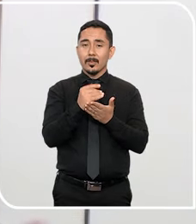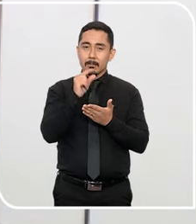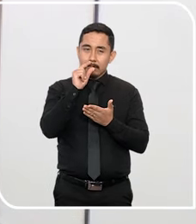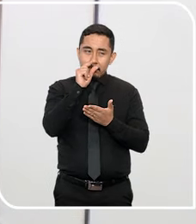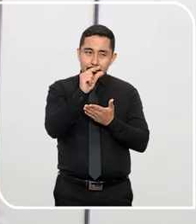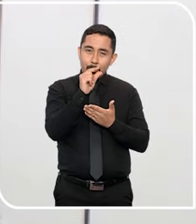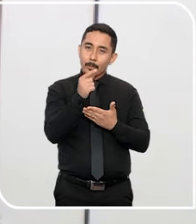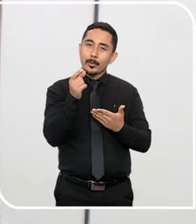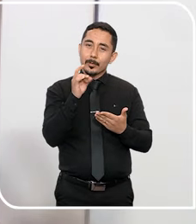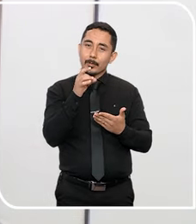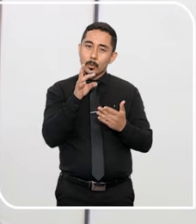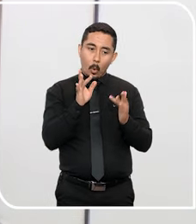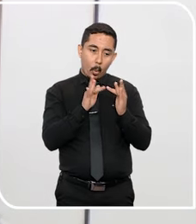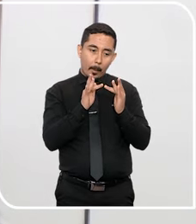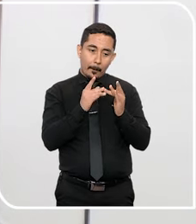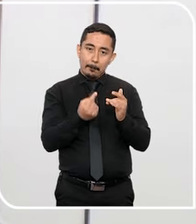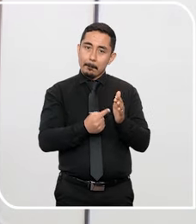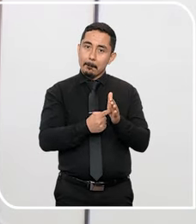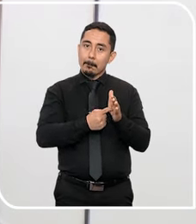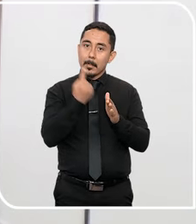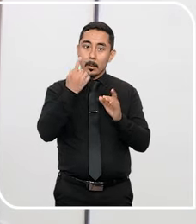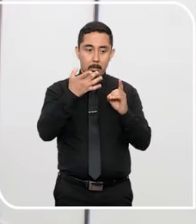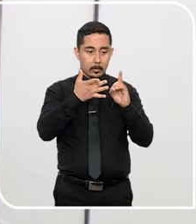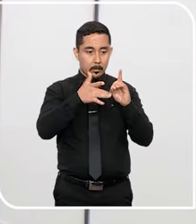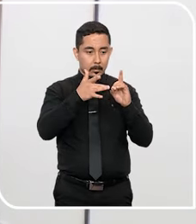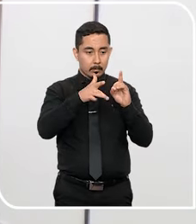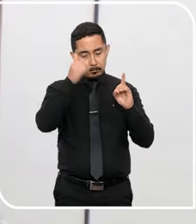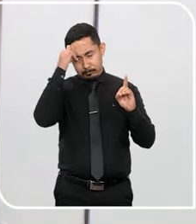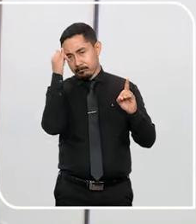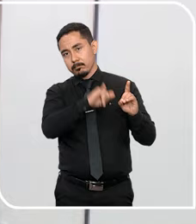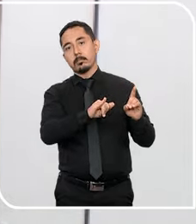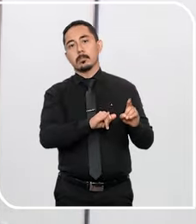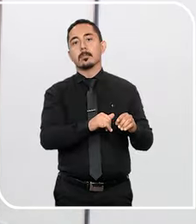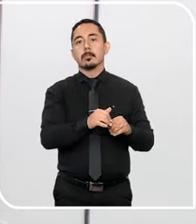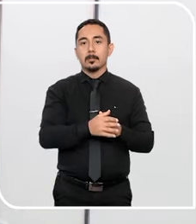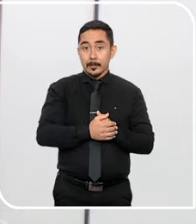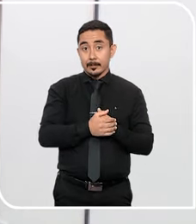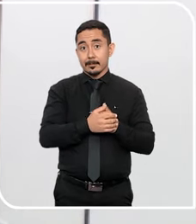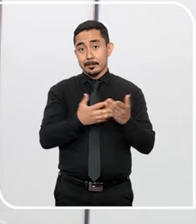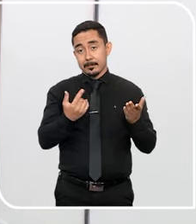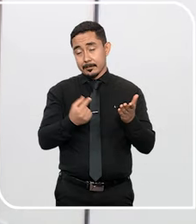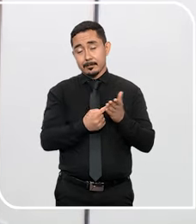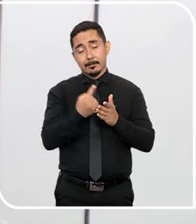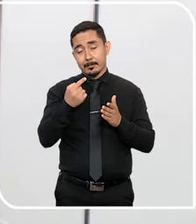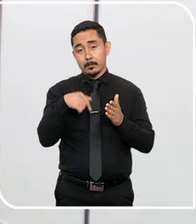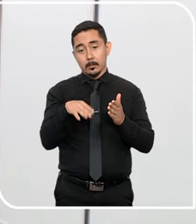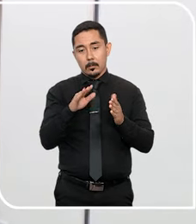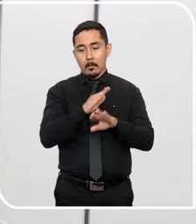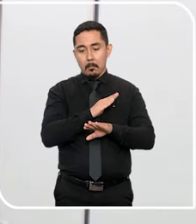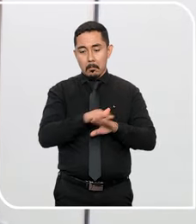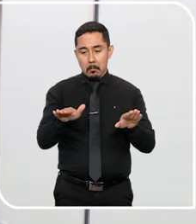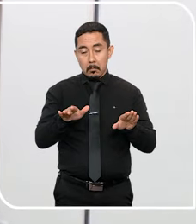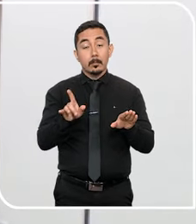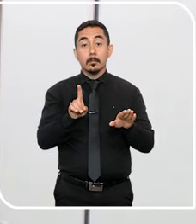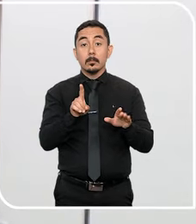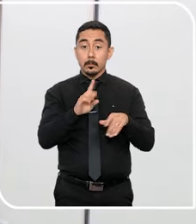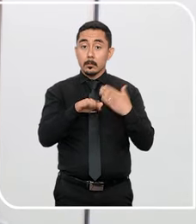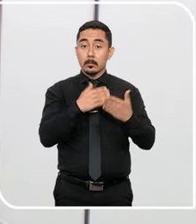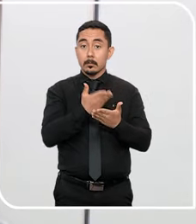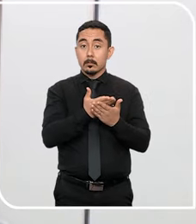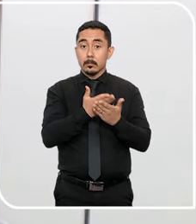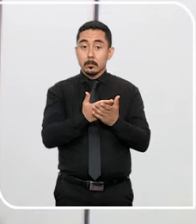só acho que talvez o primeiro contato né com o anticapacitismo de muitas pessoas aqui agora não parem aqui estudem